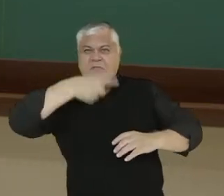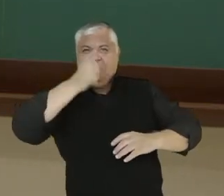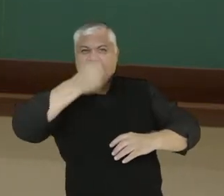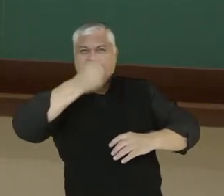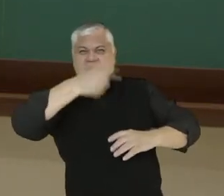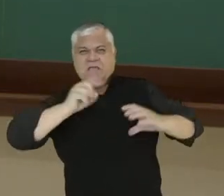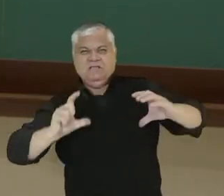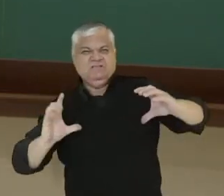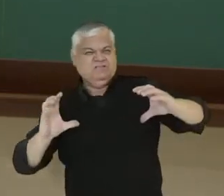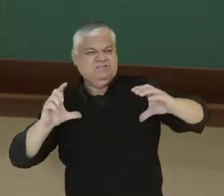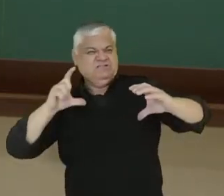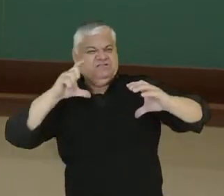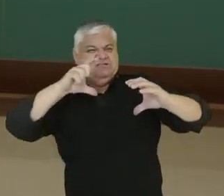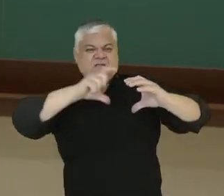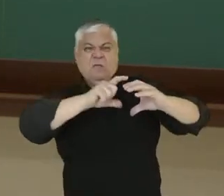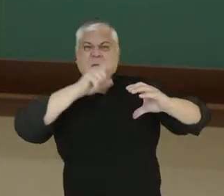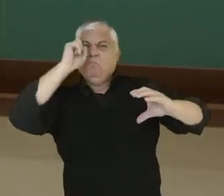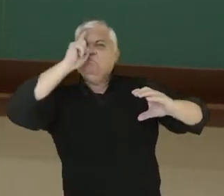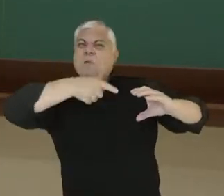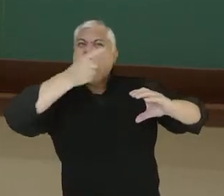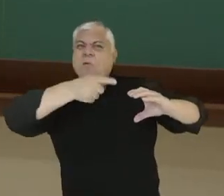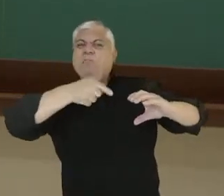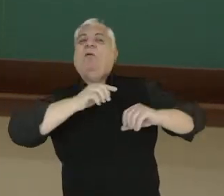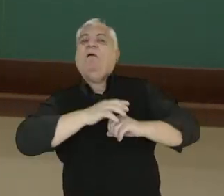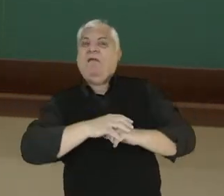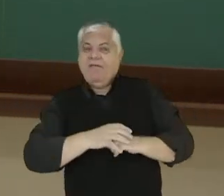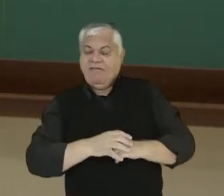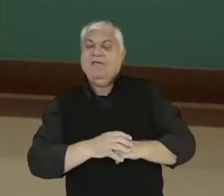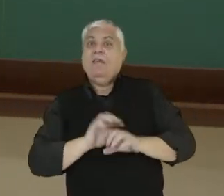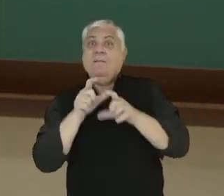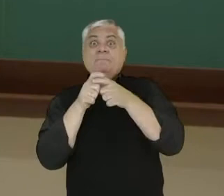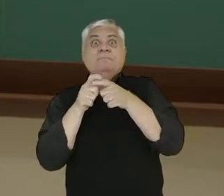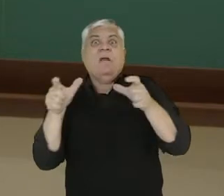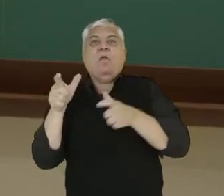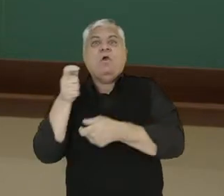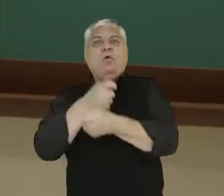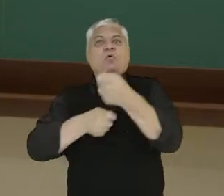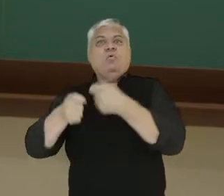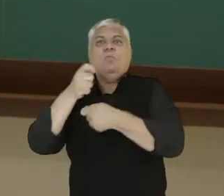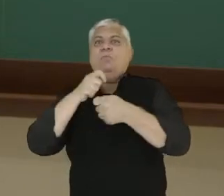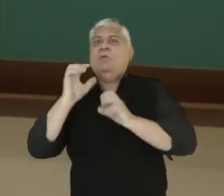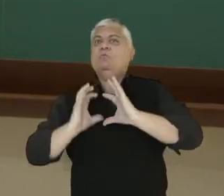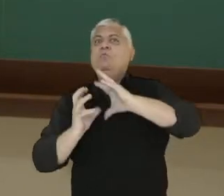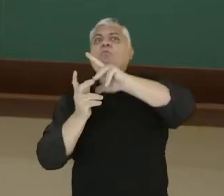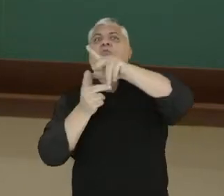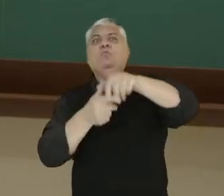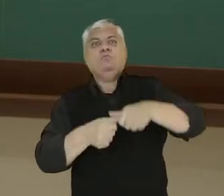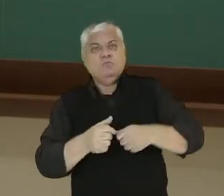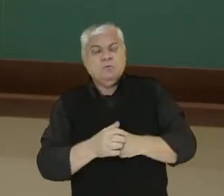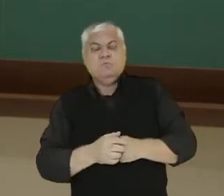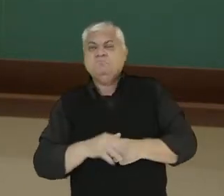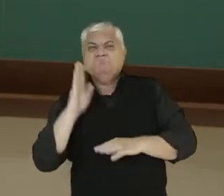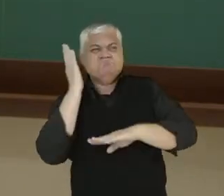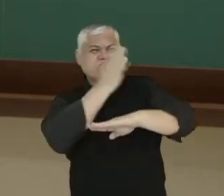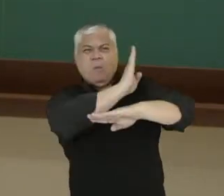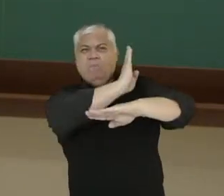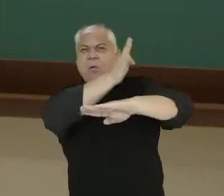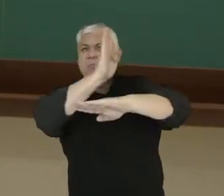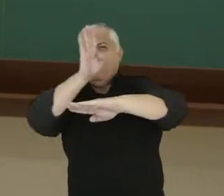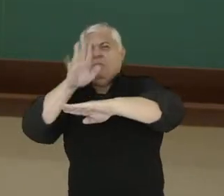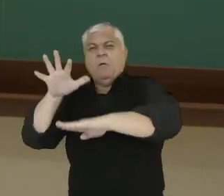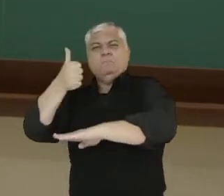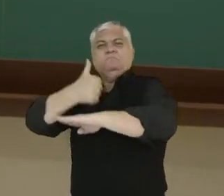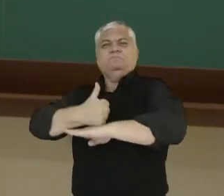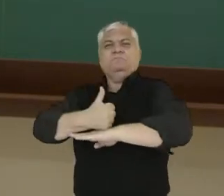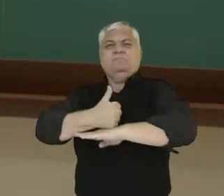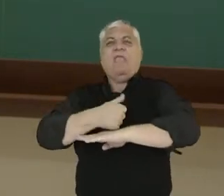nossa reflexão. Ela é, sim, uma das maiores economias do mundo, a segunda maior economia do mundo, e exerce, sim,